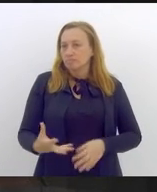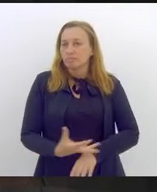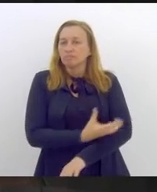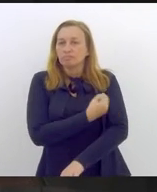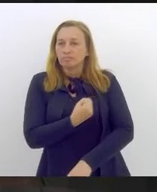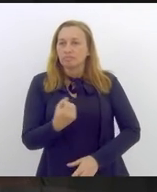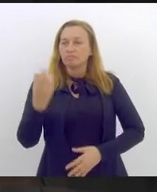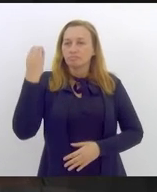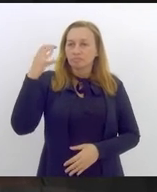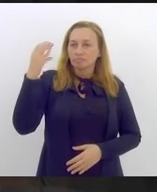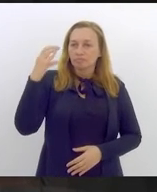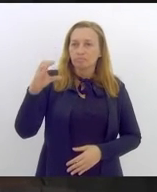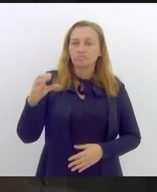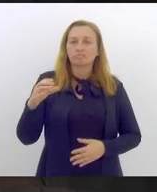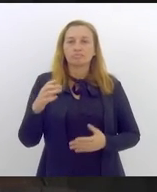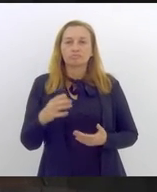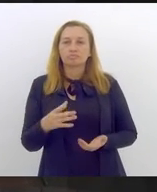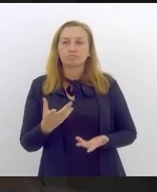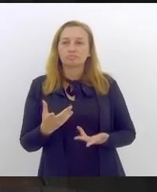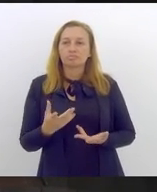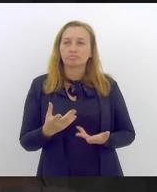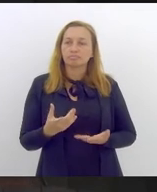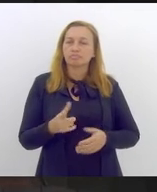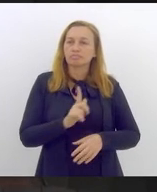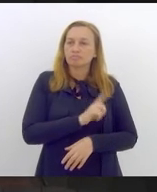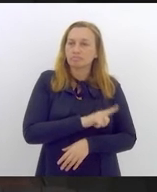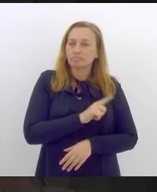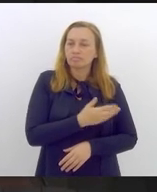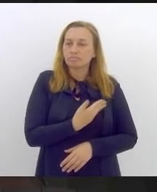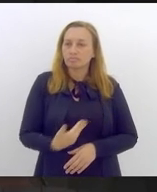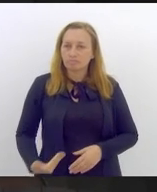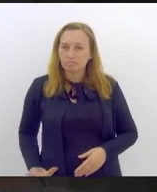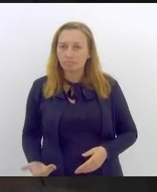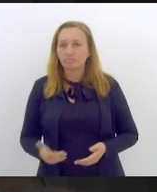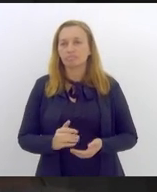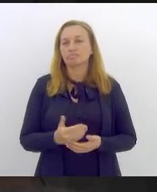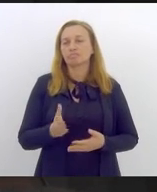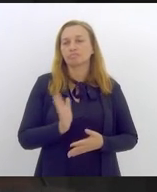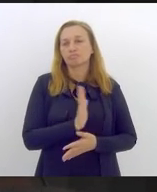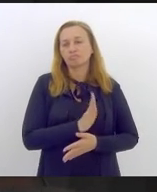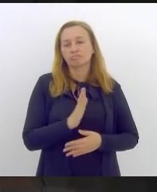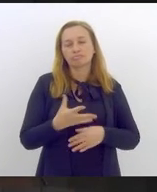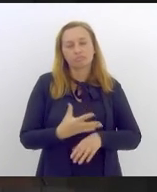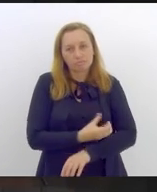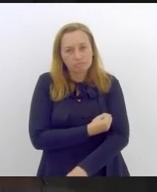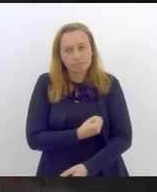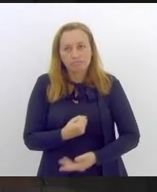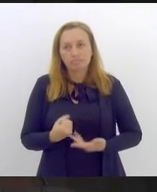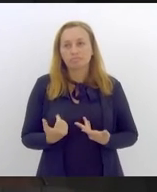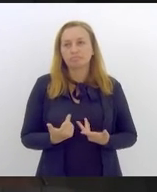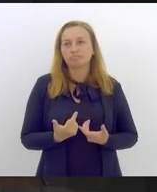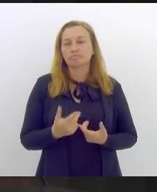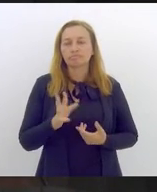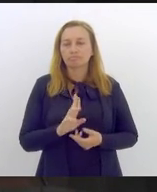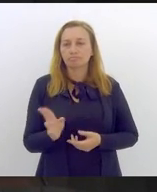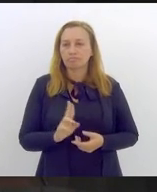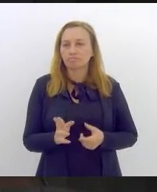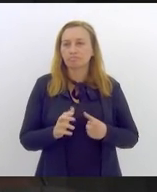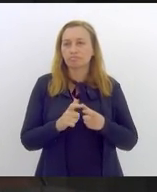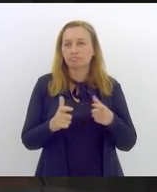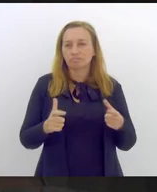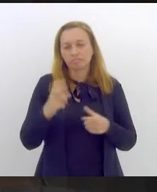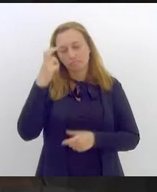ciência muito movido pela razão muito movido pela Gestão Pública mas muito polvilho pelo coração e pela emoção um dos grandes nomes da